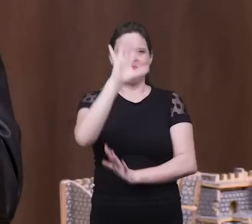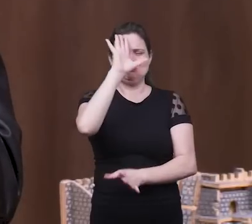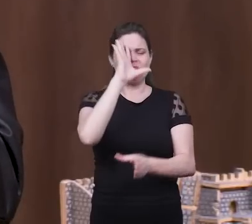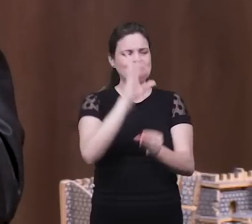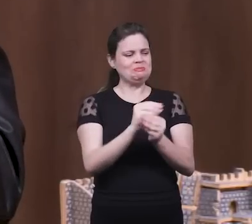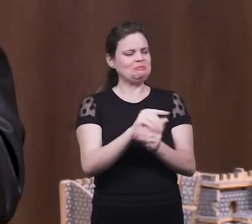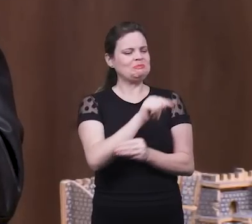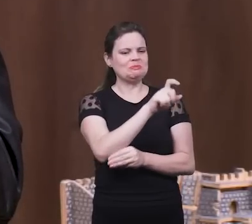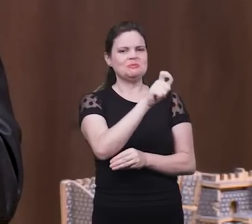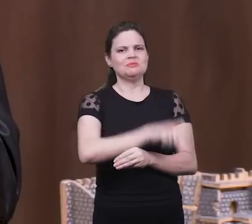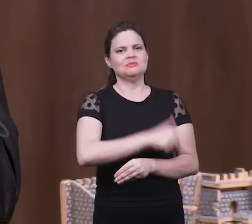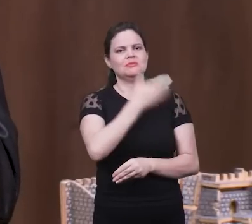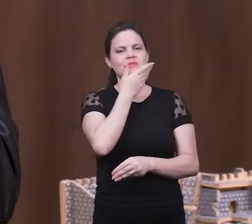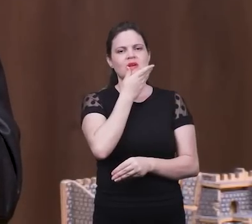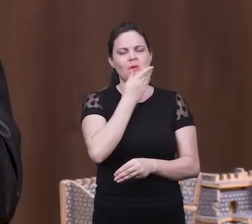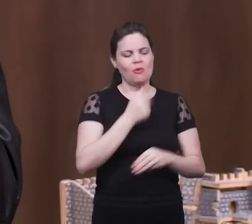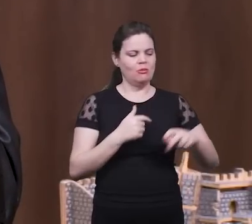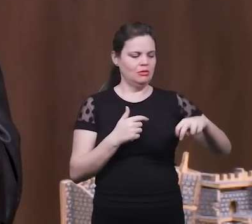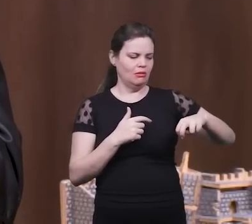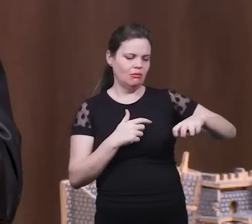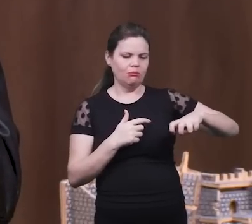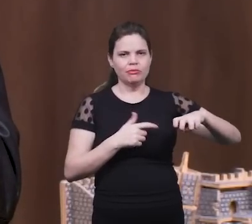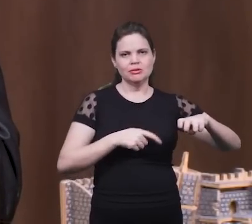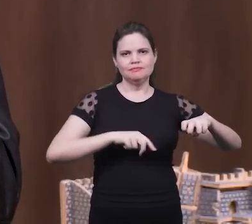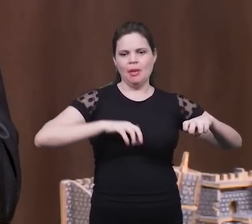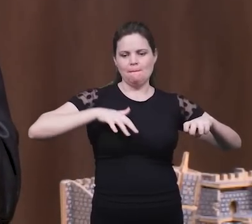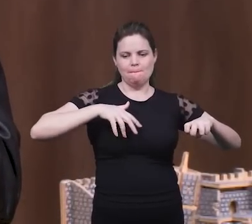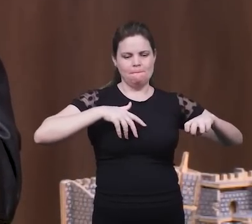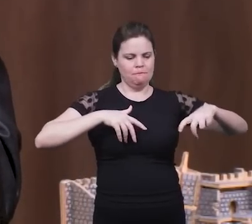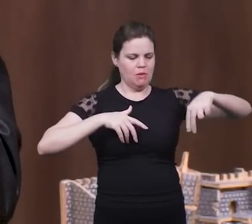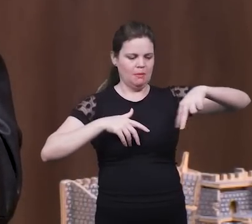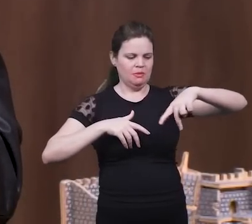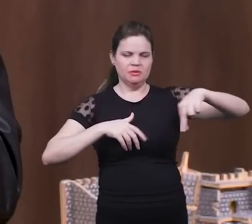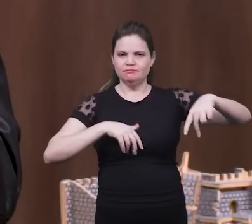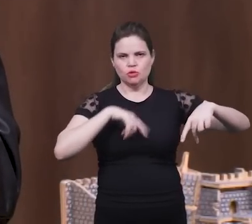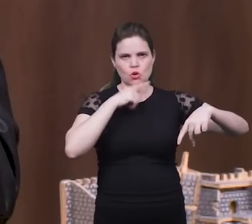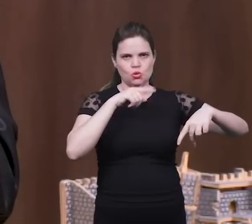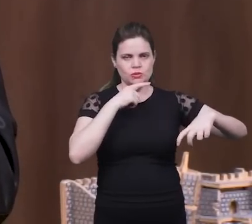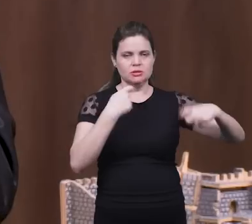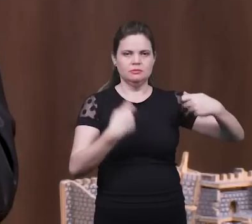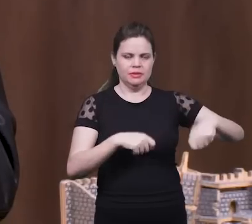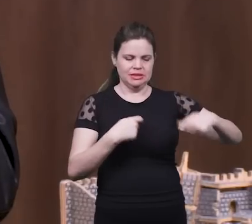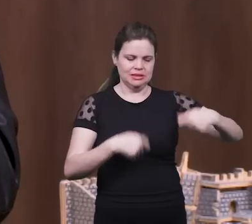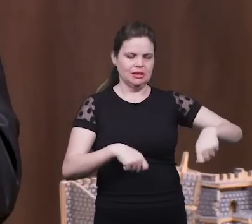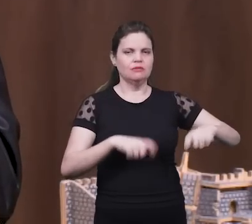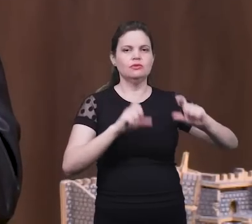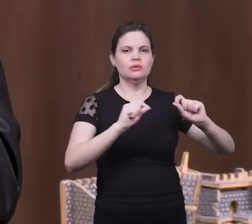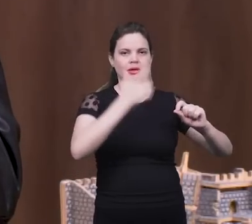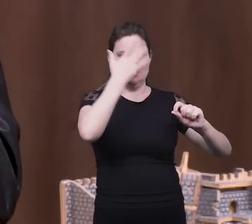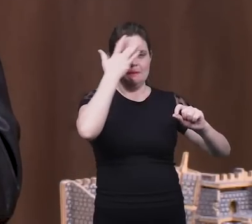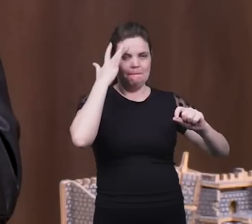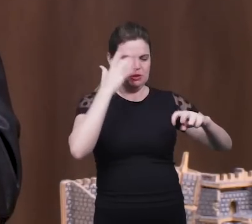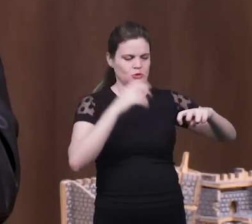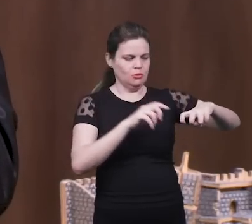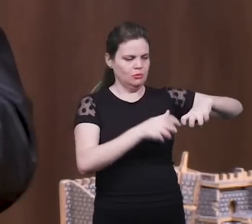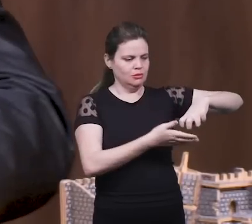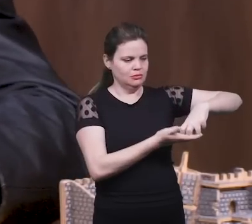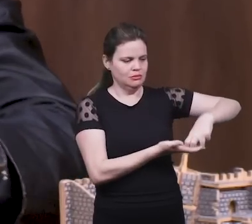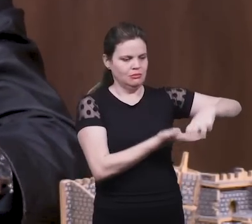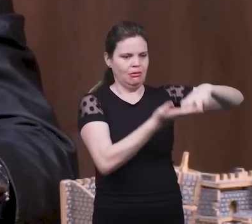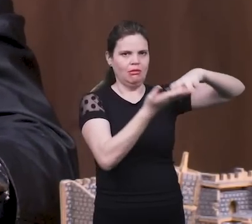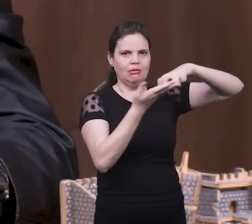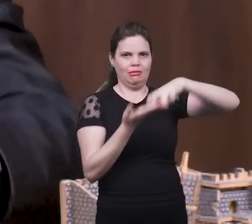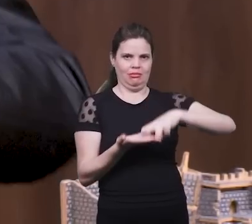paralítico, como foi falado aqui, porque ele não conseguia se locomover, alguém precisaria ajudá-lo. Então, ao